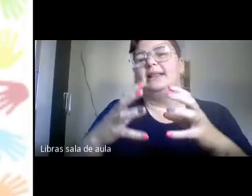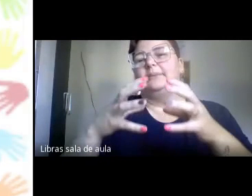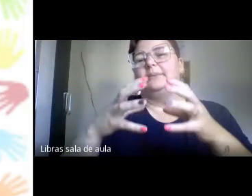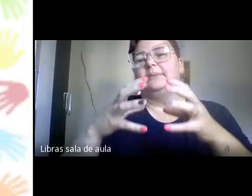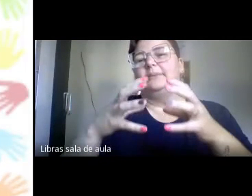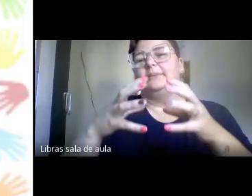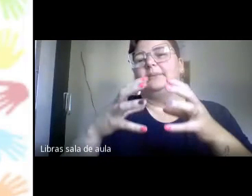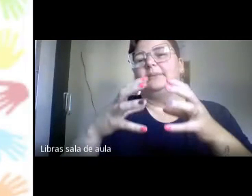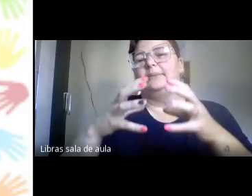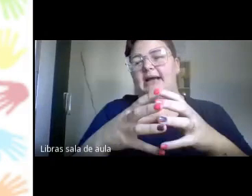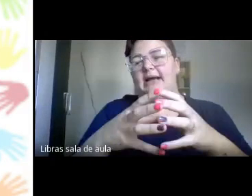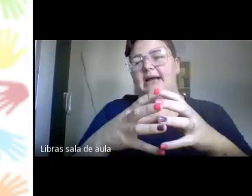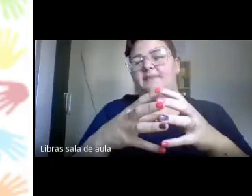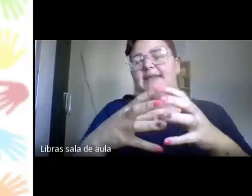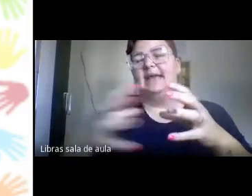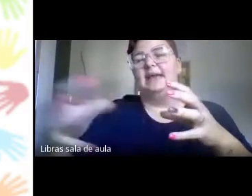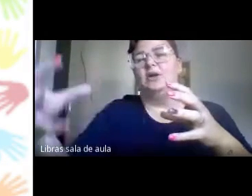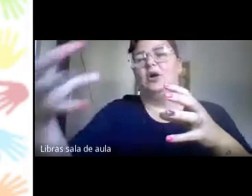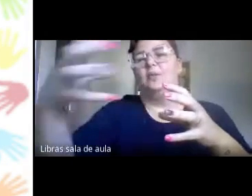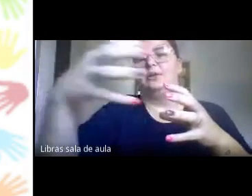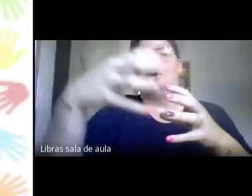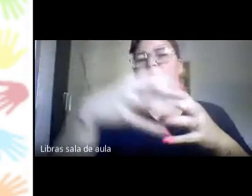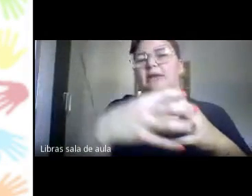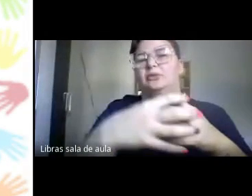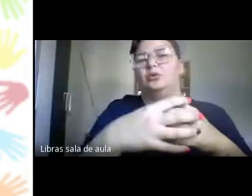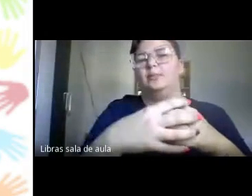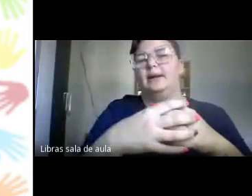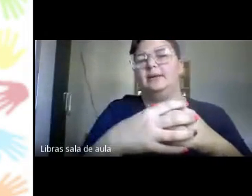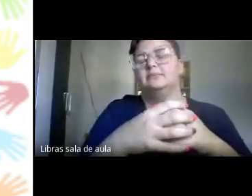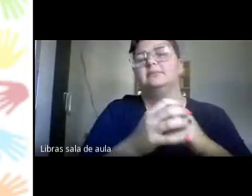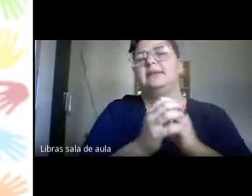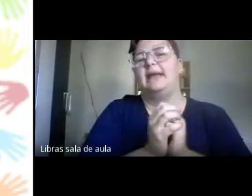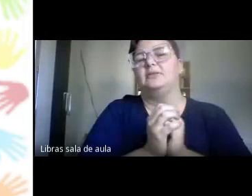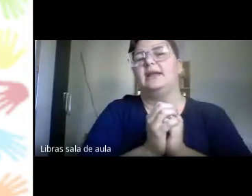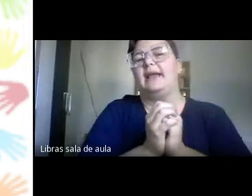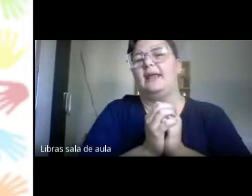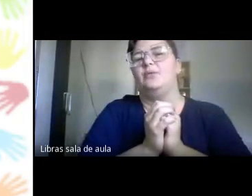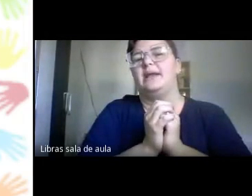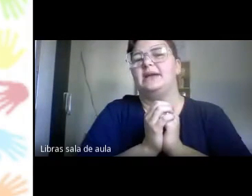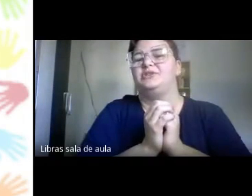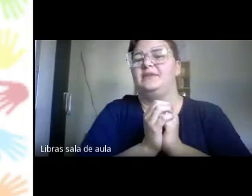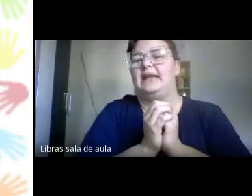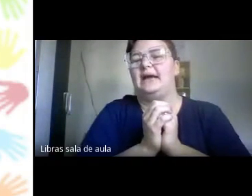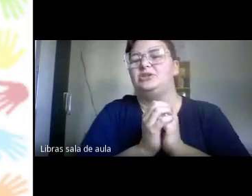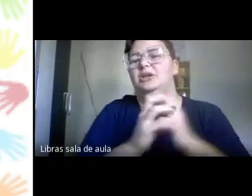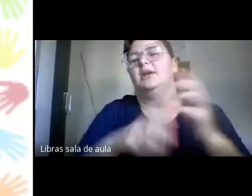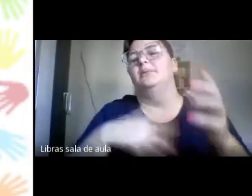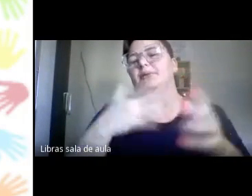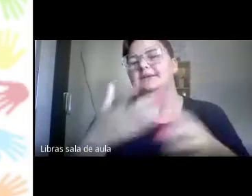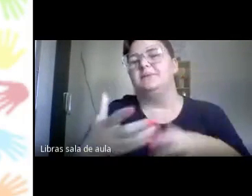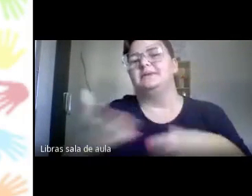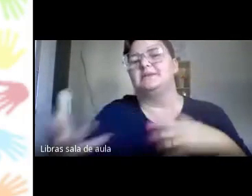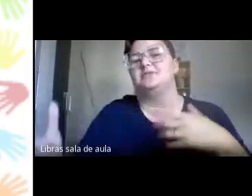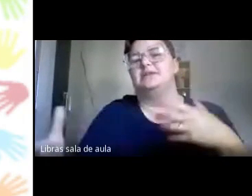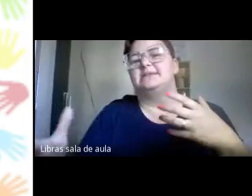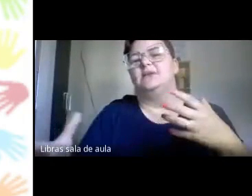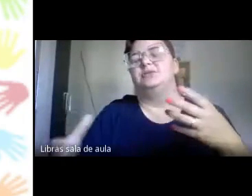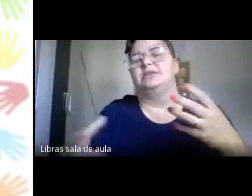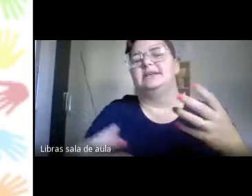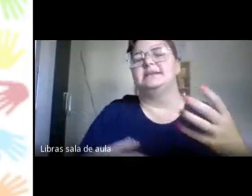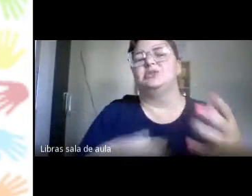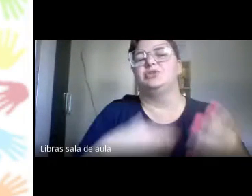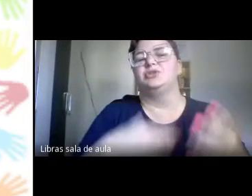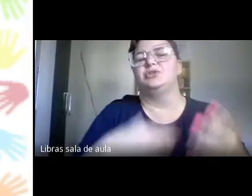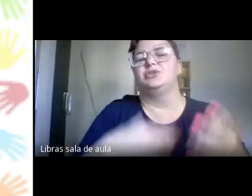uma adaptação única, que ele englobe toda a turma dentro daquela única atividade. Por exemplo, essa sugestão